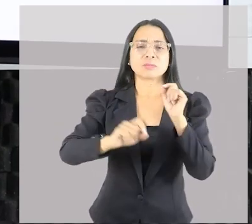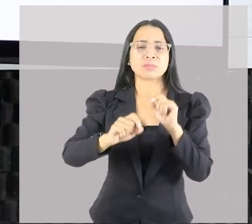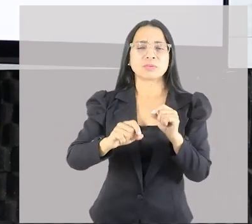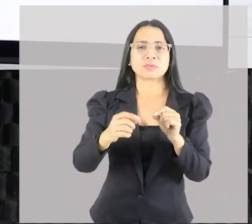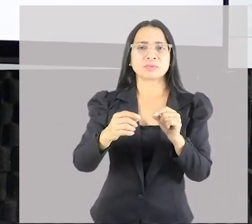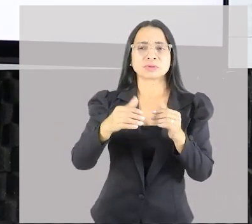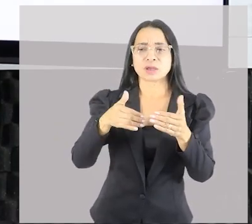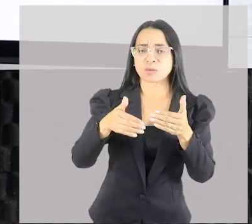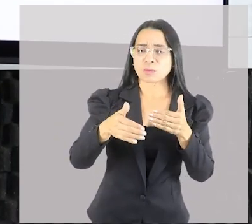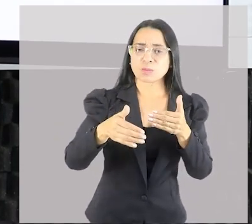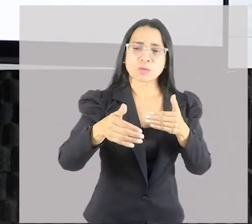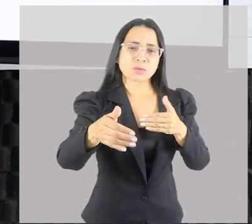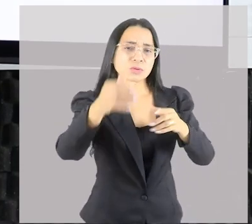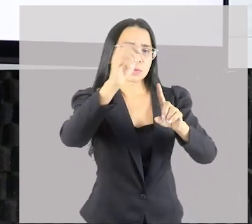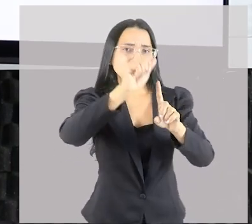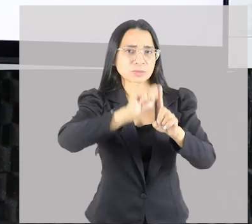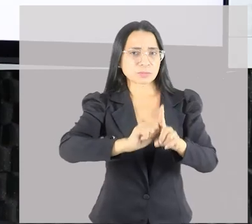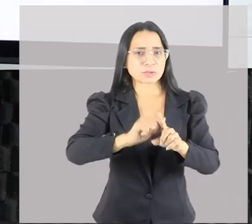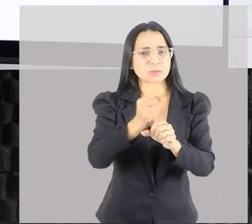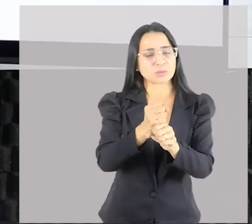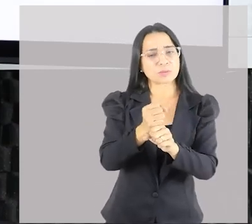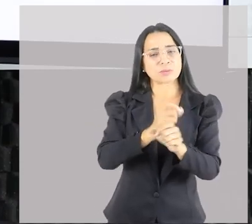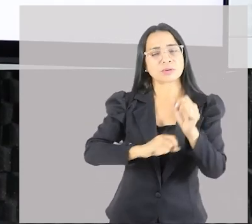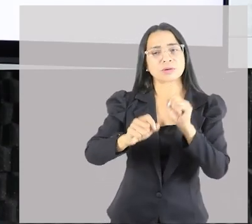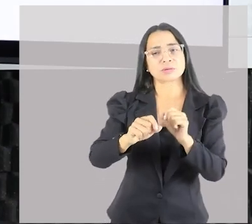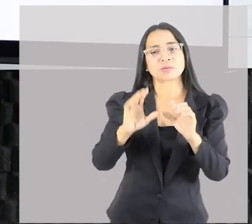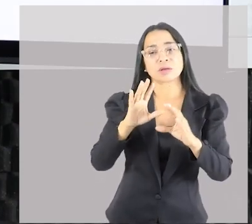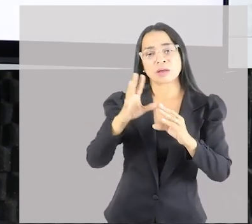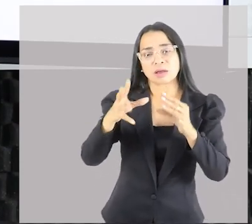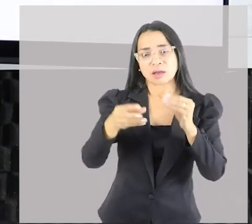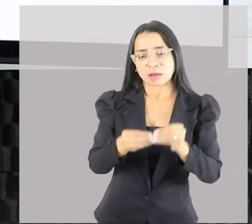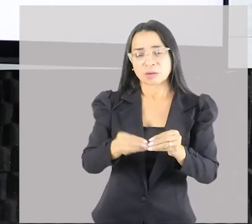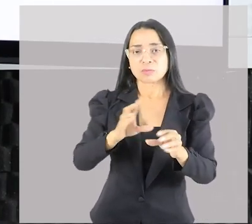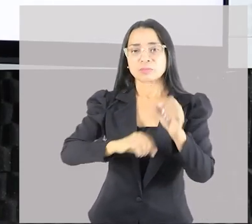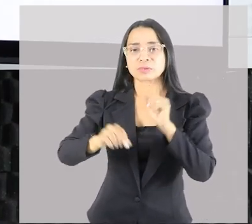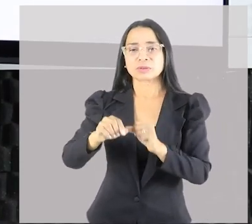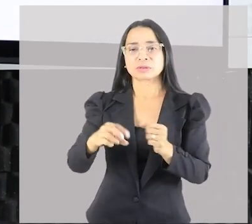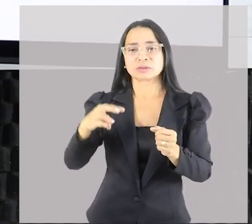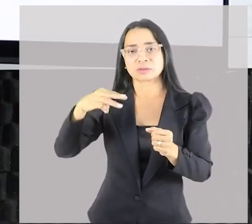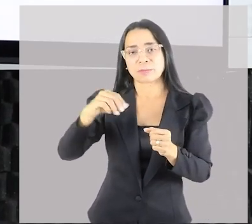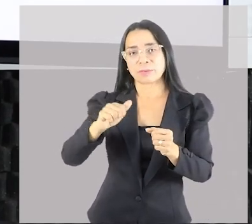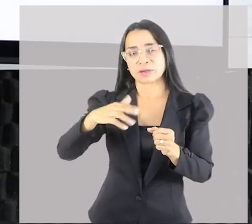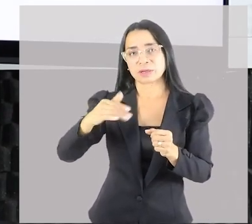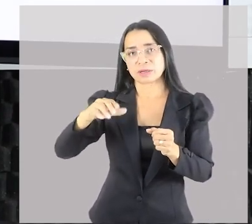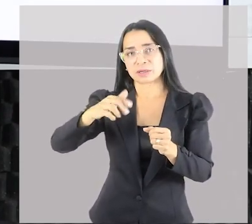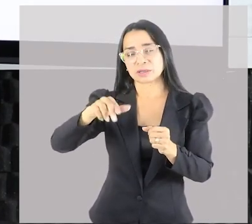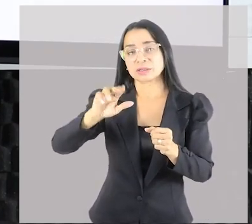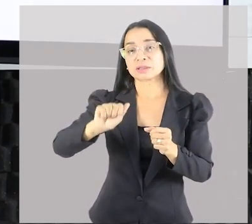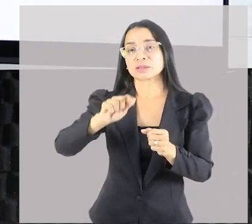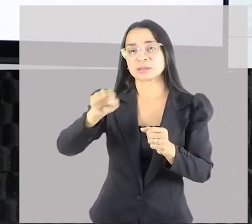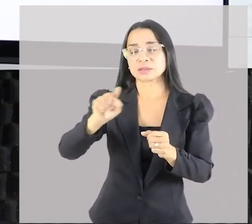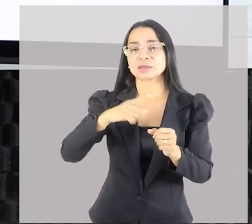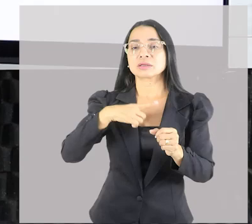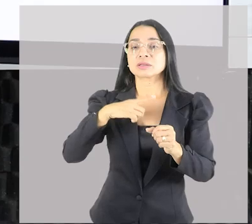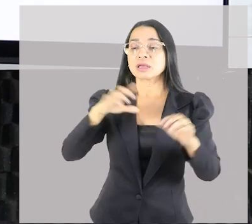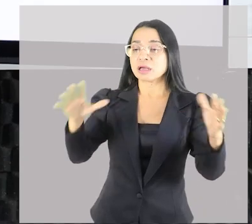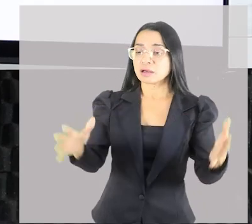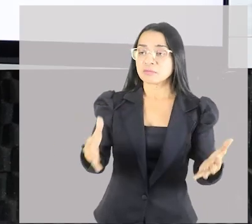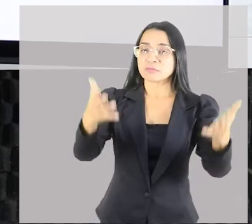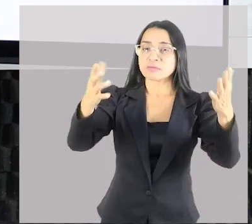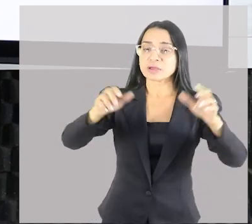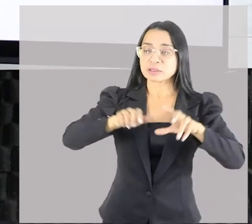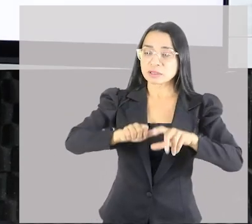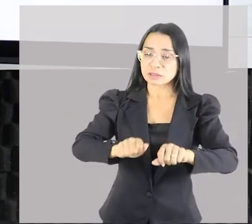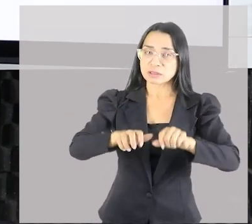com a culminância de uma região aqui na Ilha de São Luís, chamada de Maracanã, onde tem a festa da Jussara, que alguns bois ainda se apresentam.